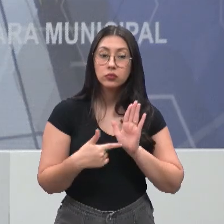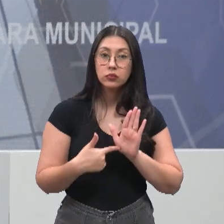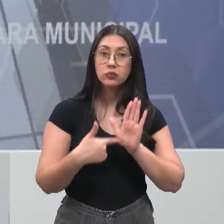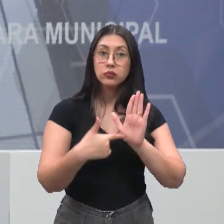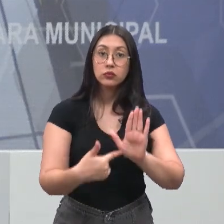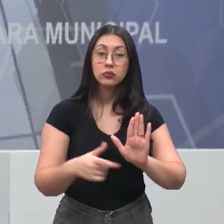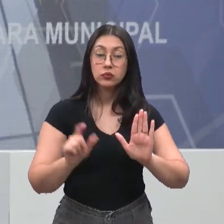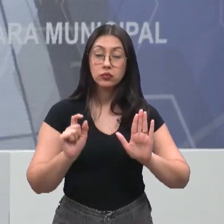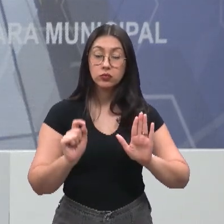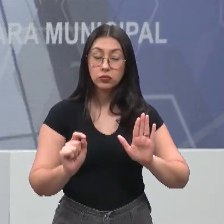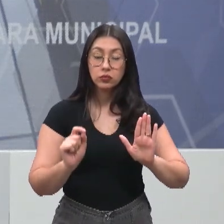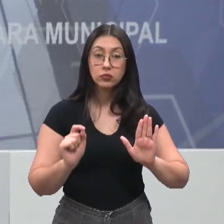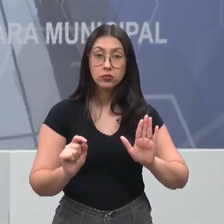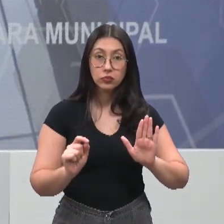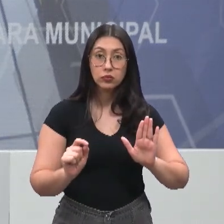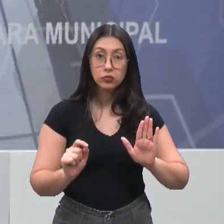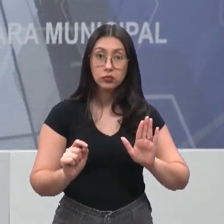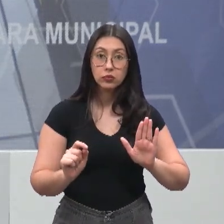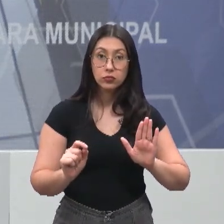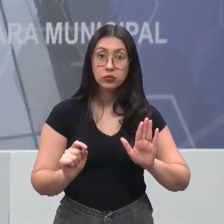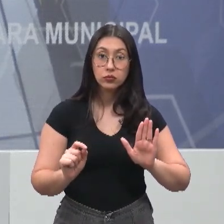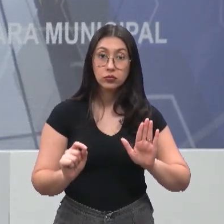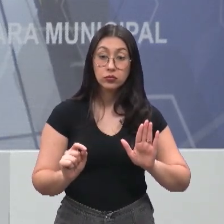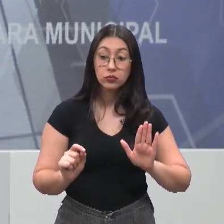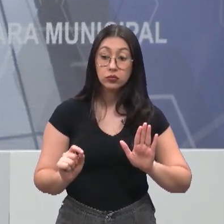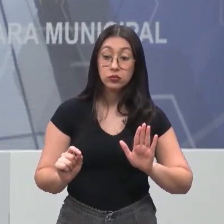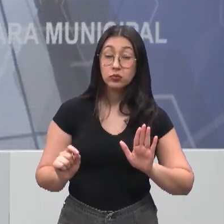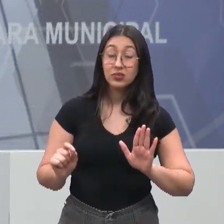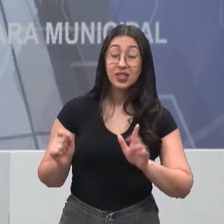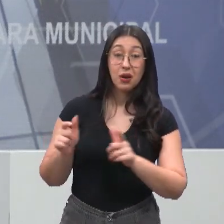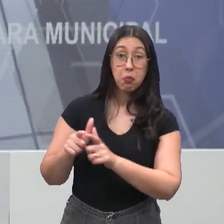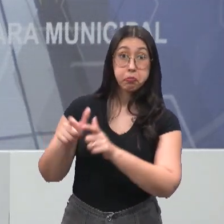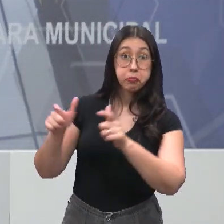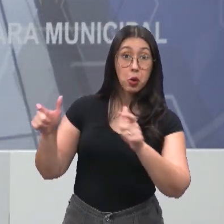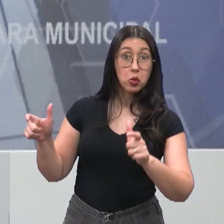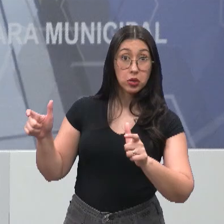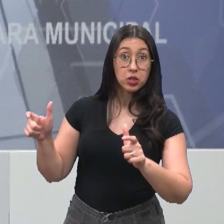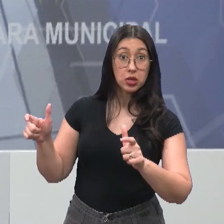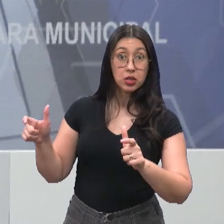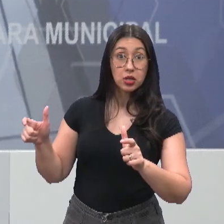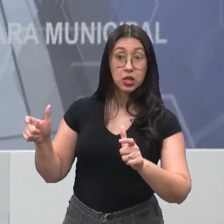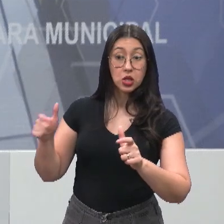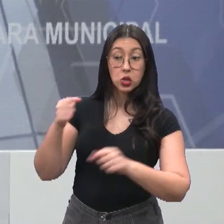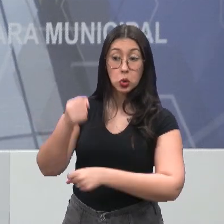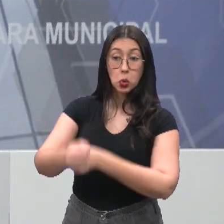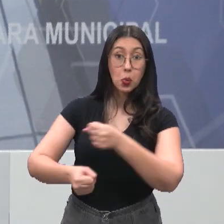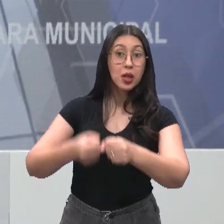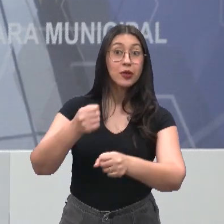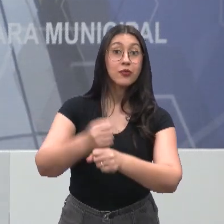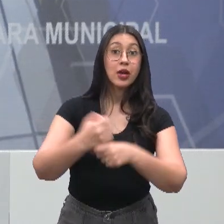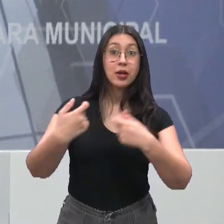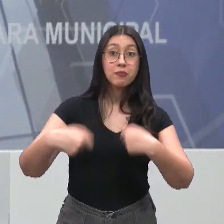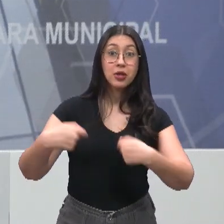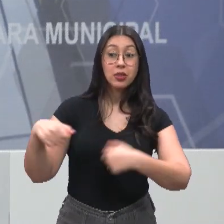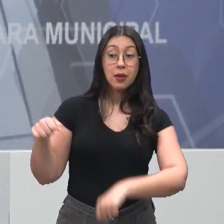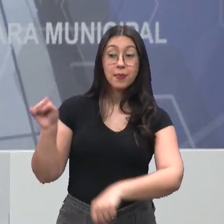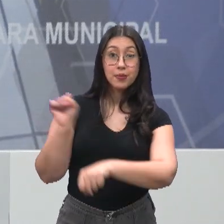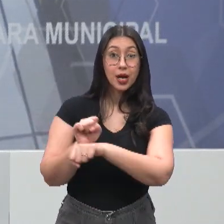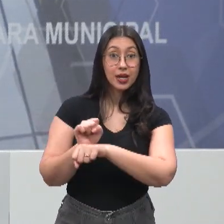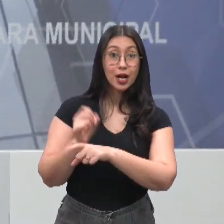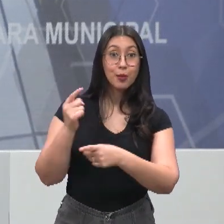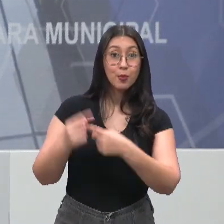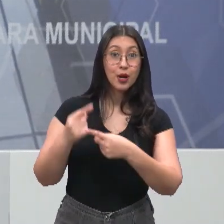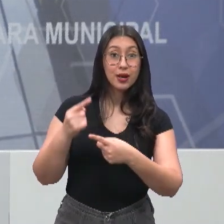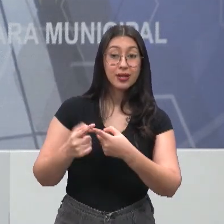que muitos dos transportadores, no meio do ano que vem, teriam que parar as suas atividades, porque